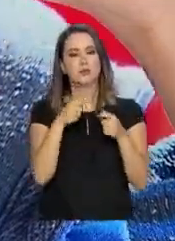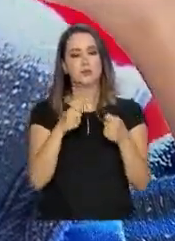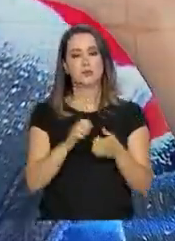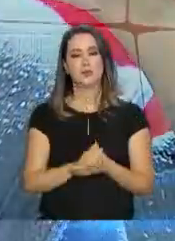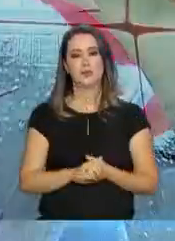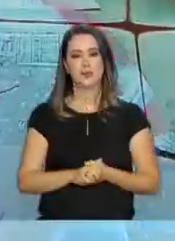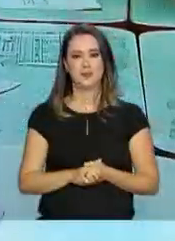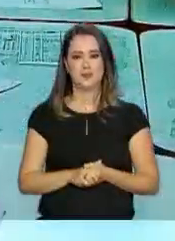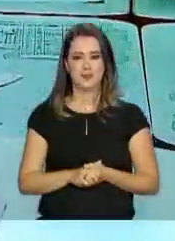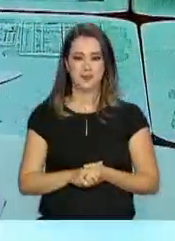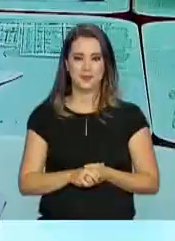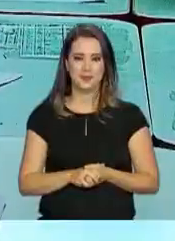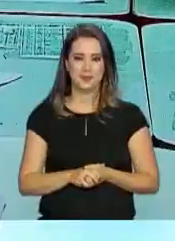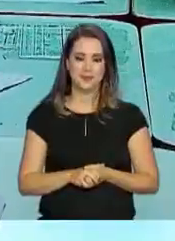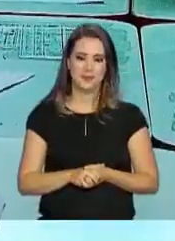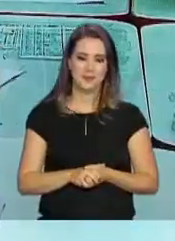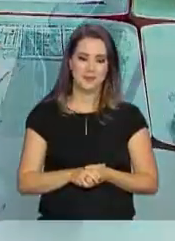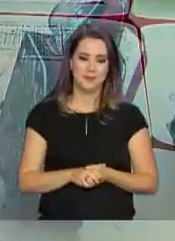tênis